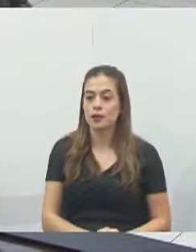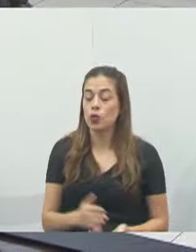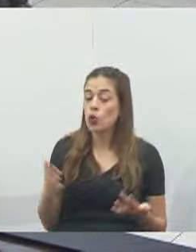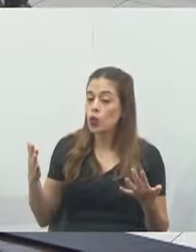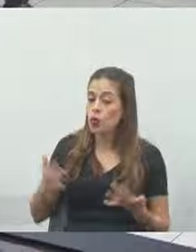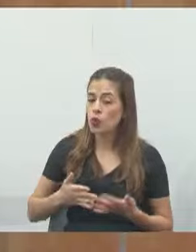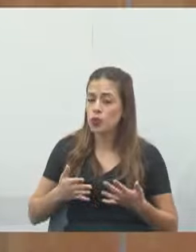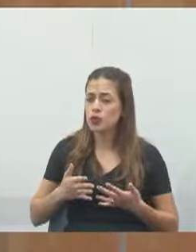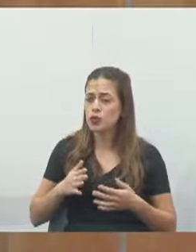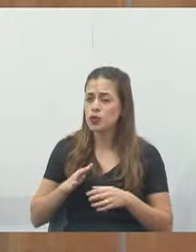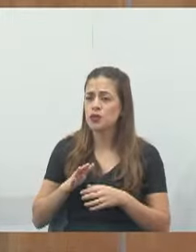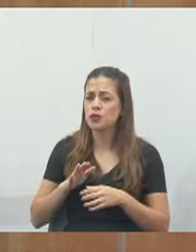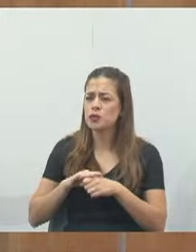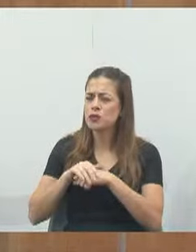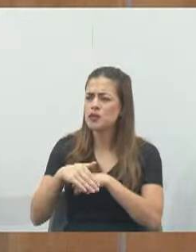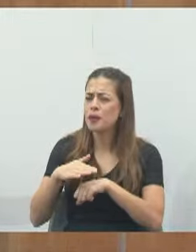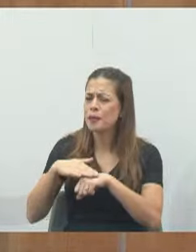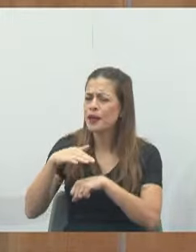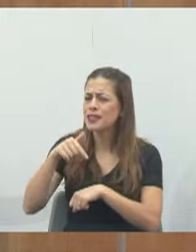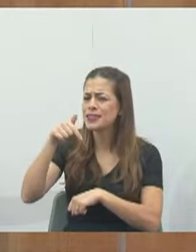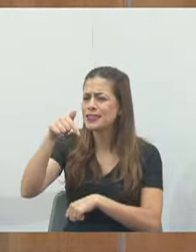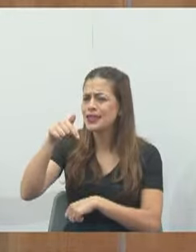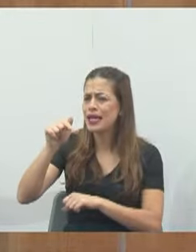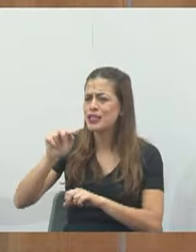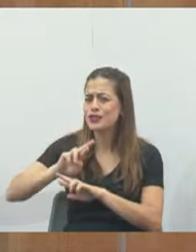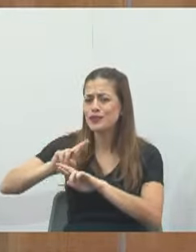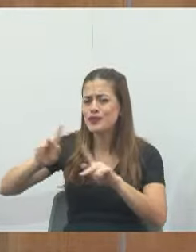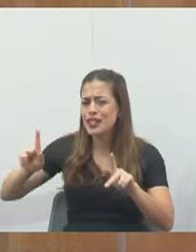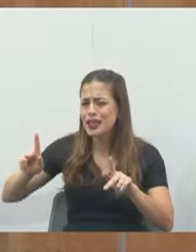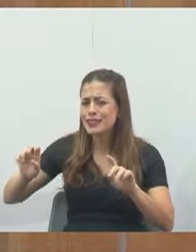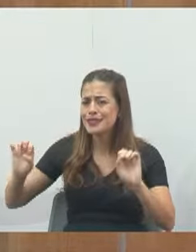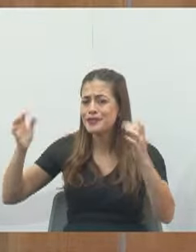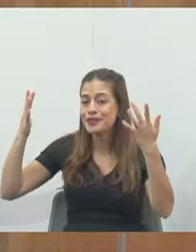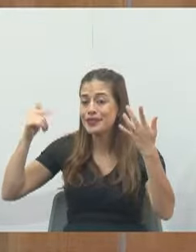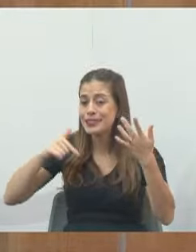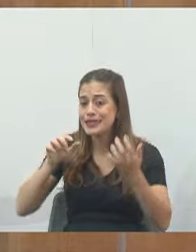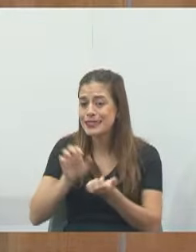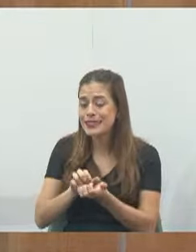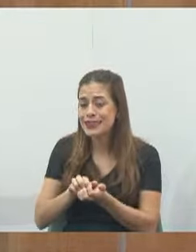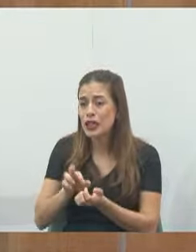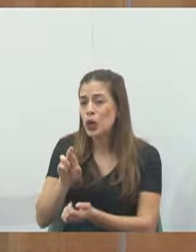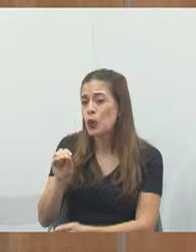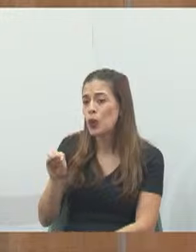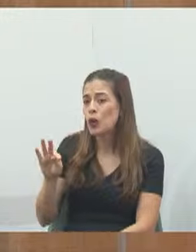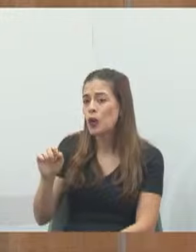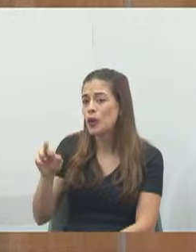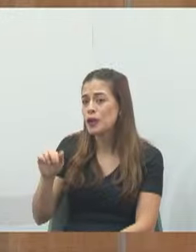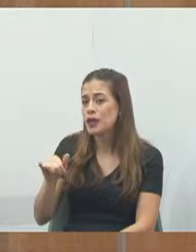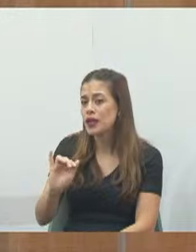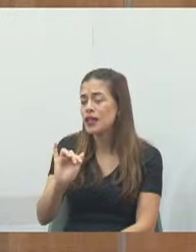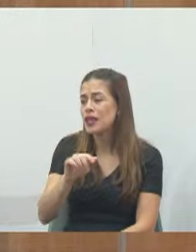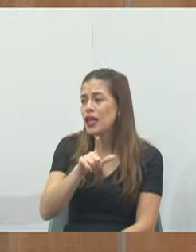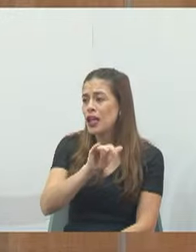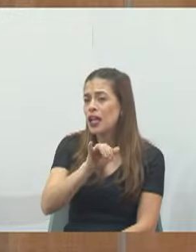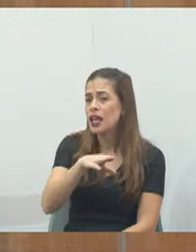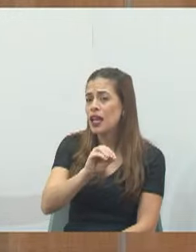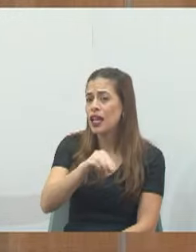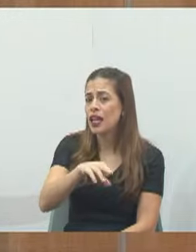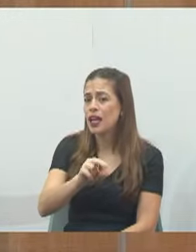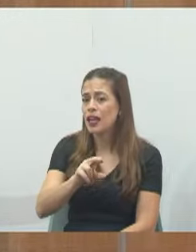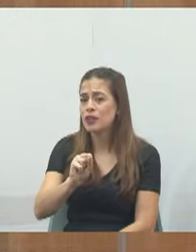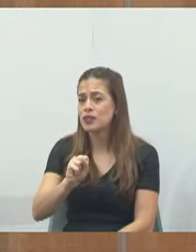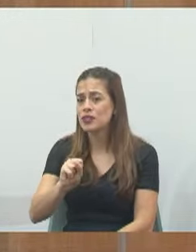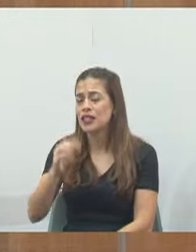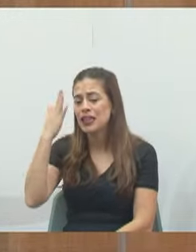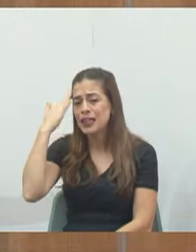Hoje foi uma noite de mais de 7 diferentes eventos aqui na cidade de Jacareí, né? Do Rotary, do Lions, da Academia